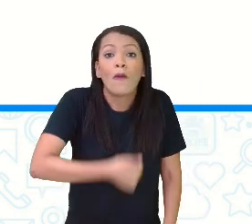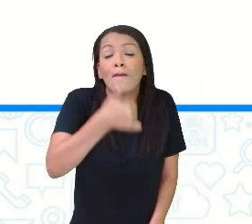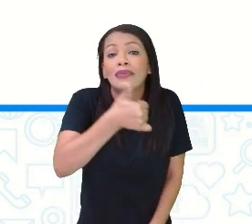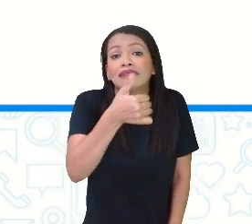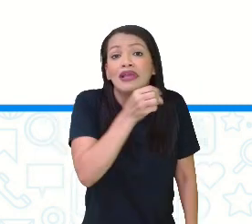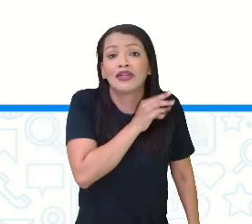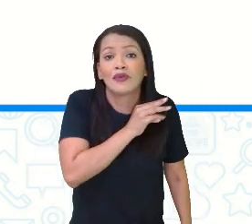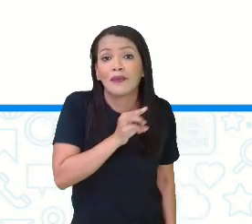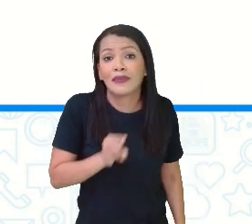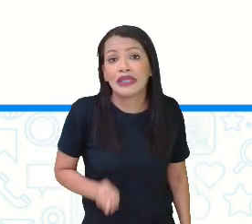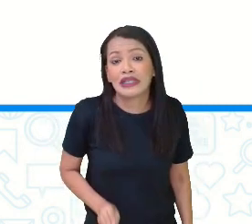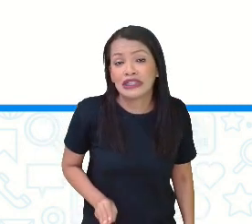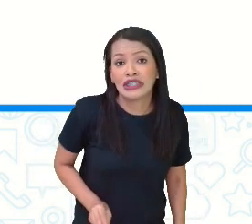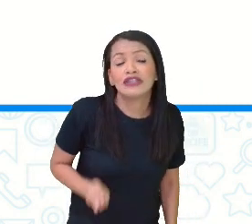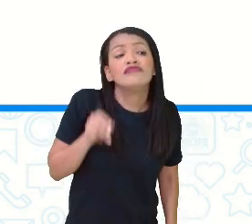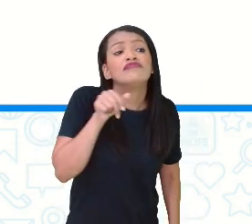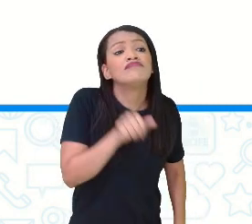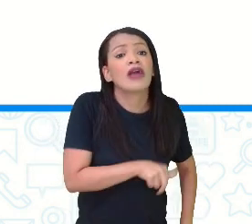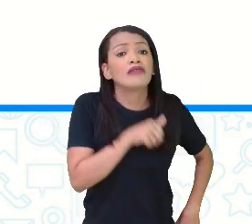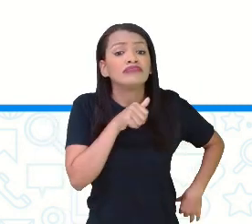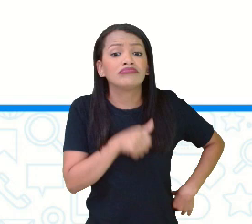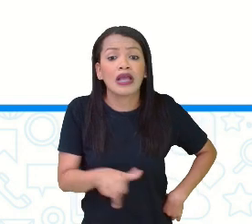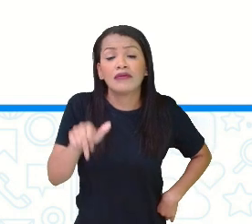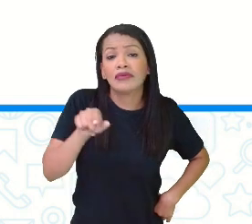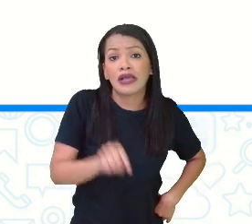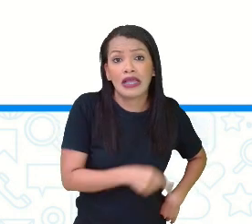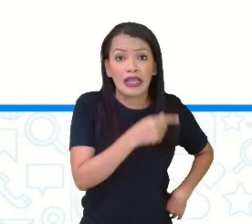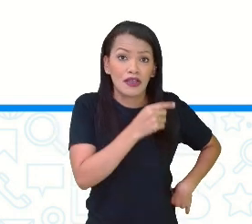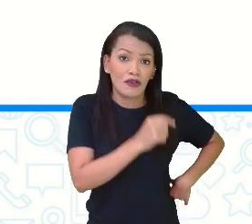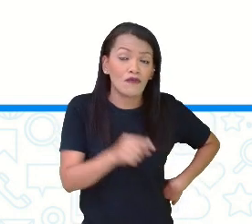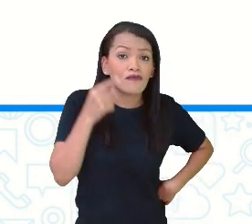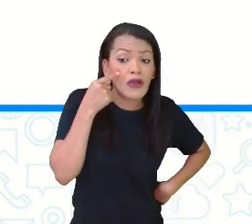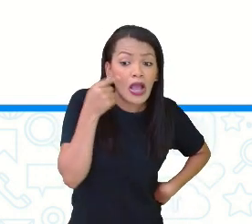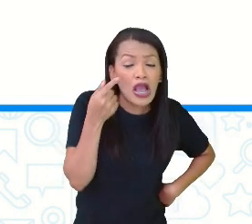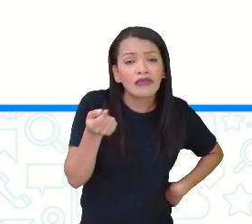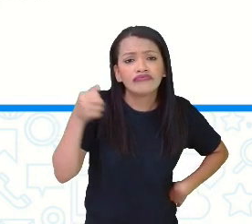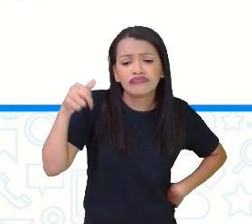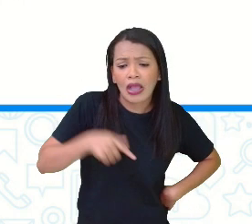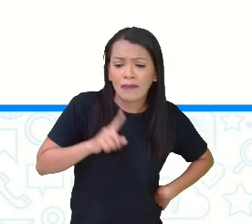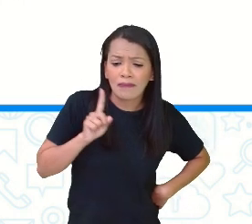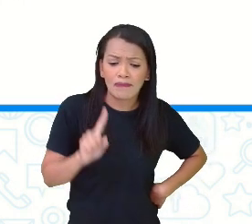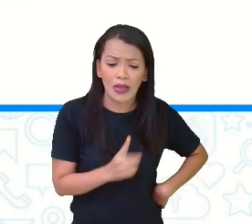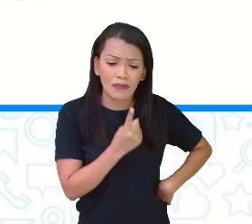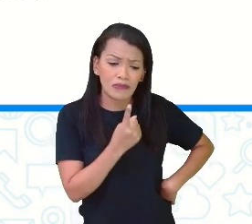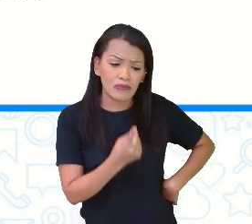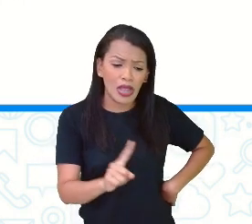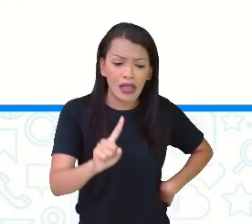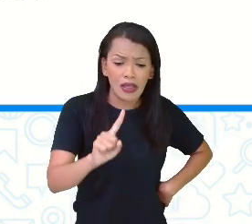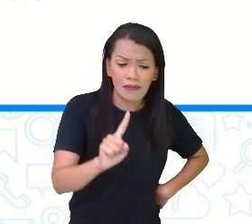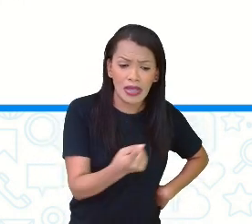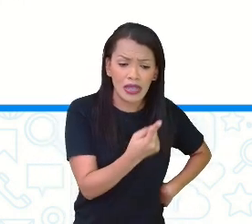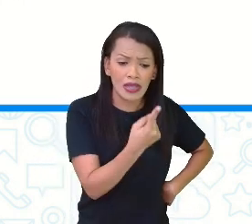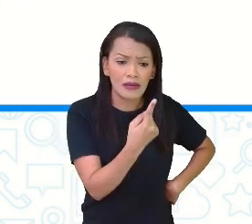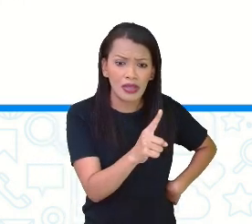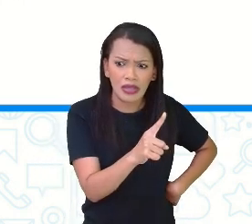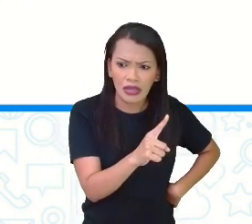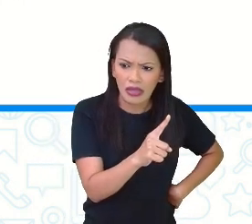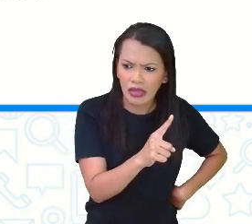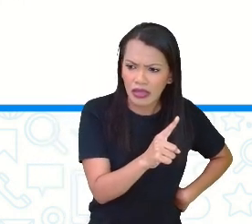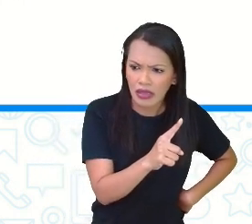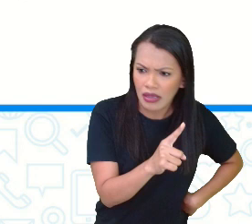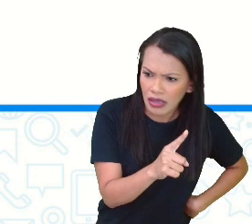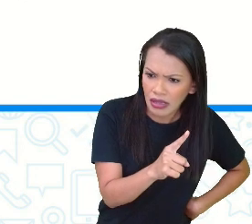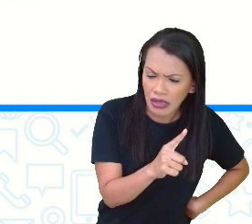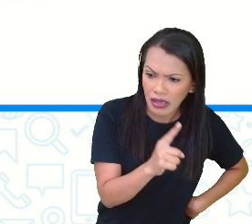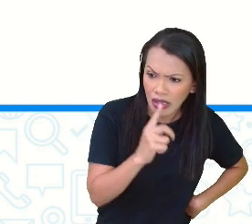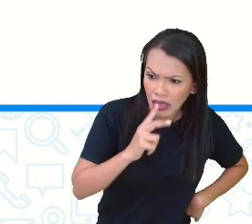primeiro-ministro dirigiu seu aposento em que os vigaristas trabalhavam nos teares completamente vazios.